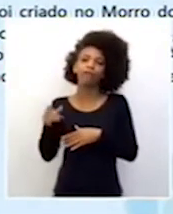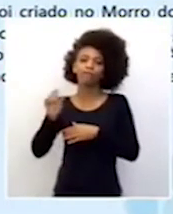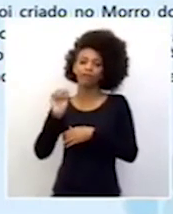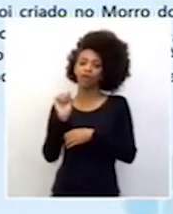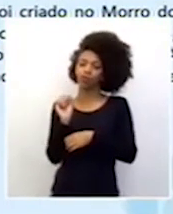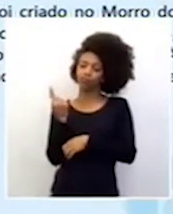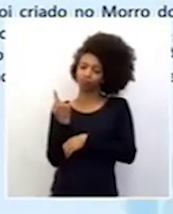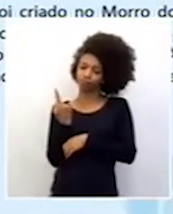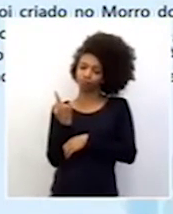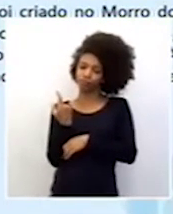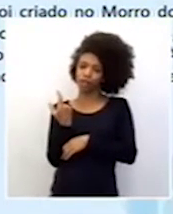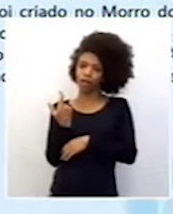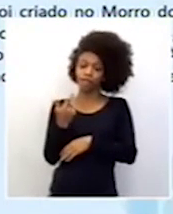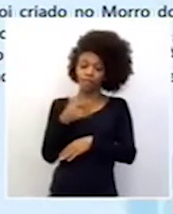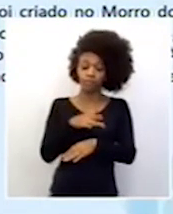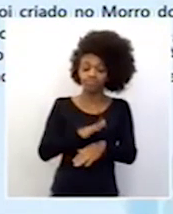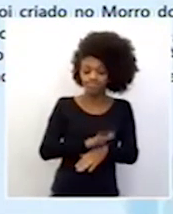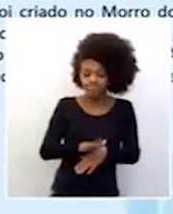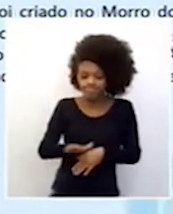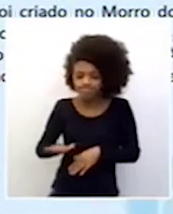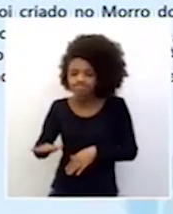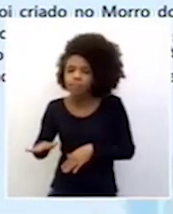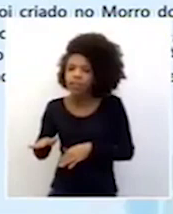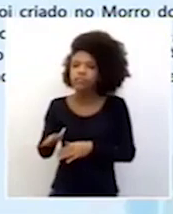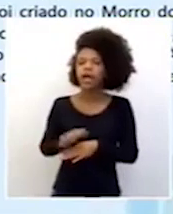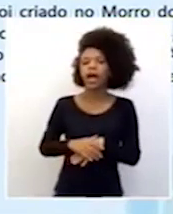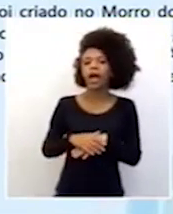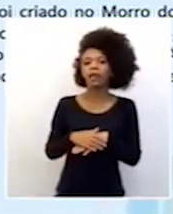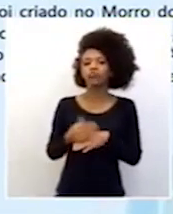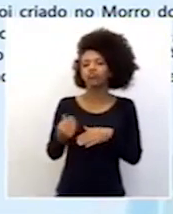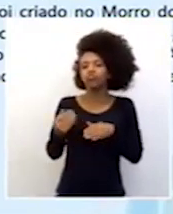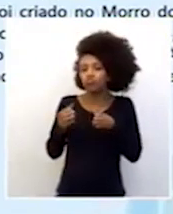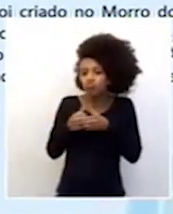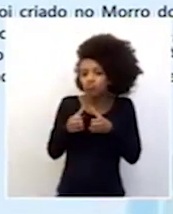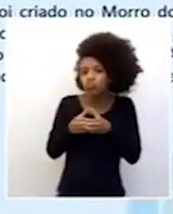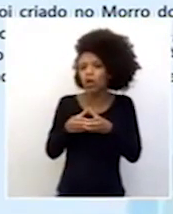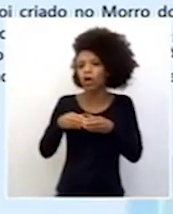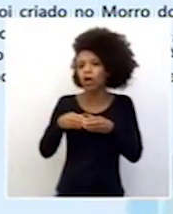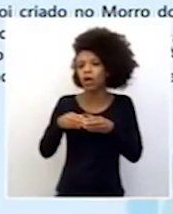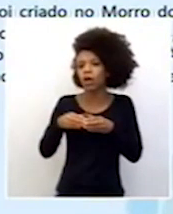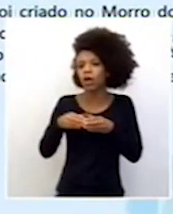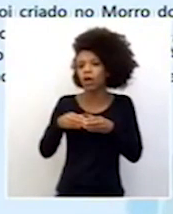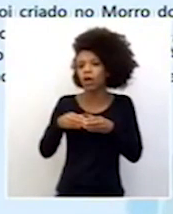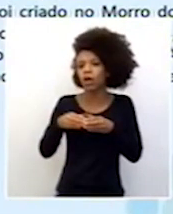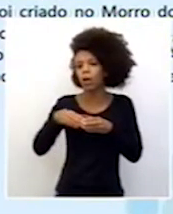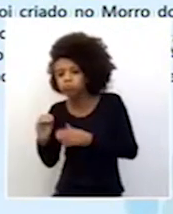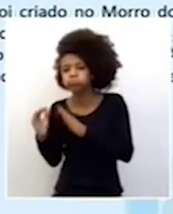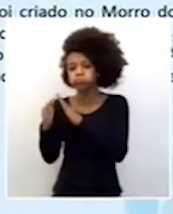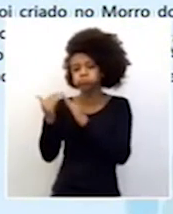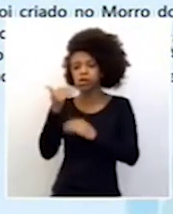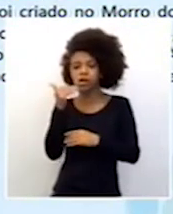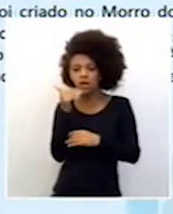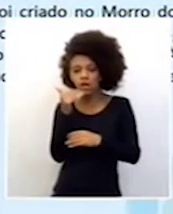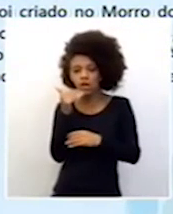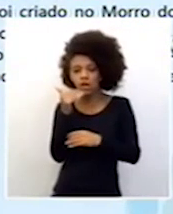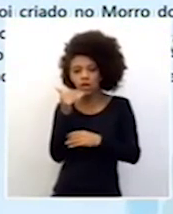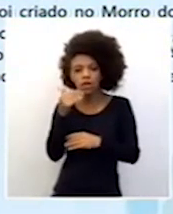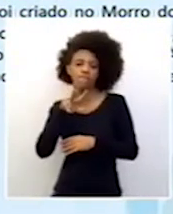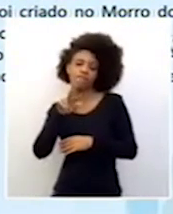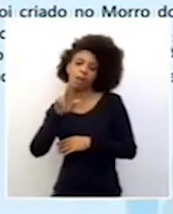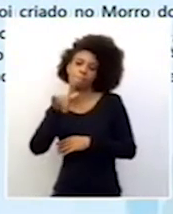Foi criado no Morro do Livramento e, sem meio para curso regular, ele estudou como pôde. Em